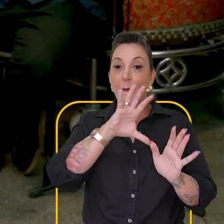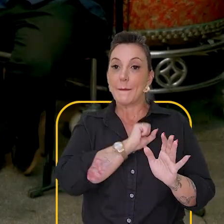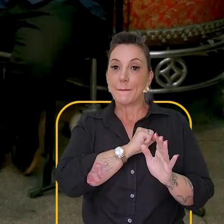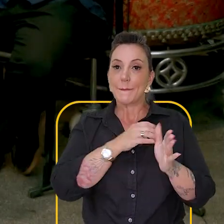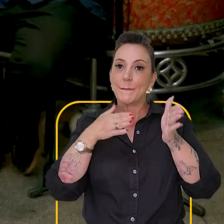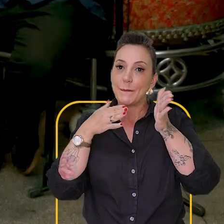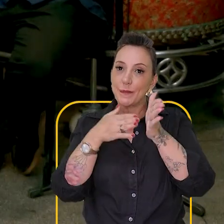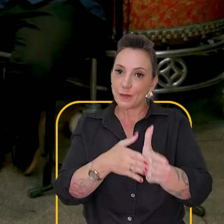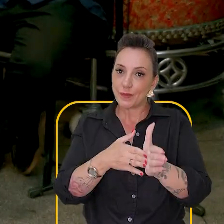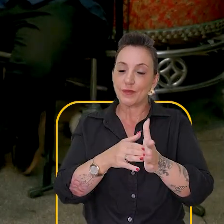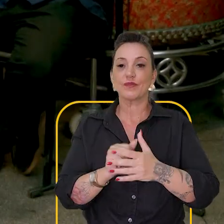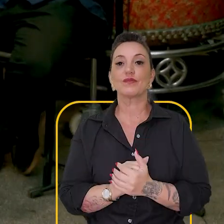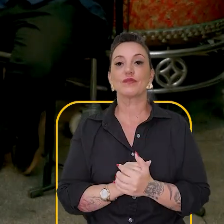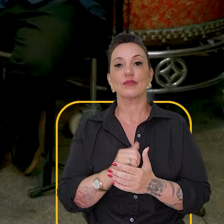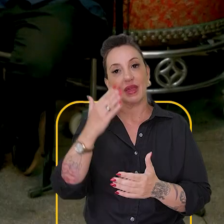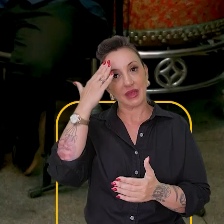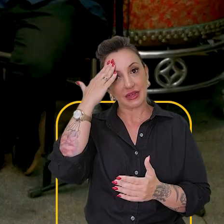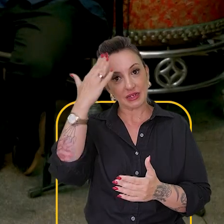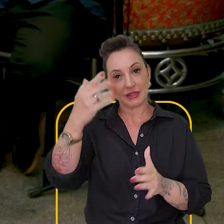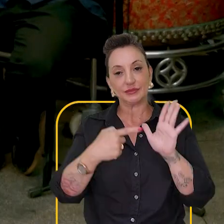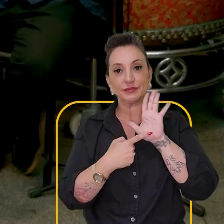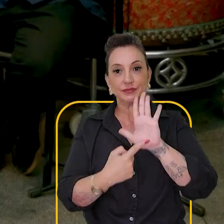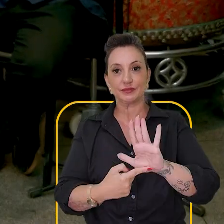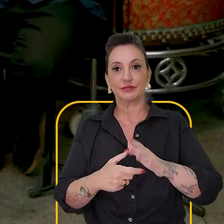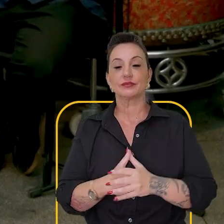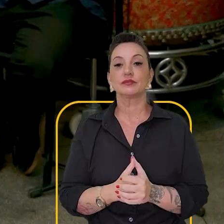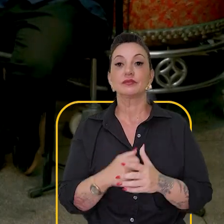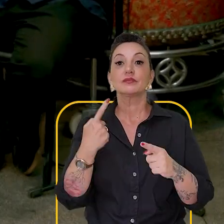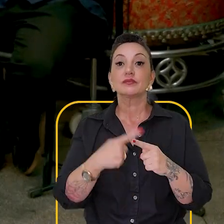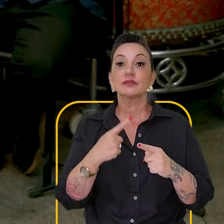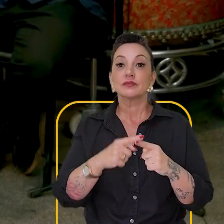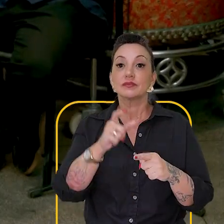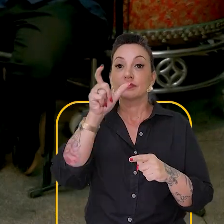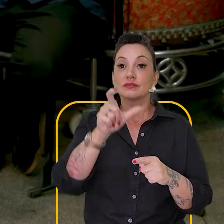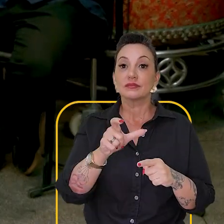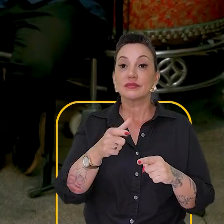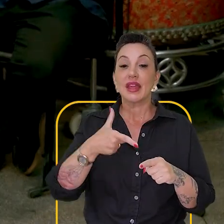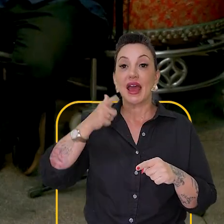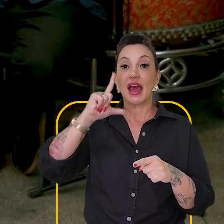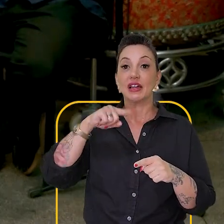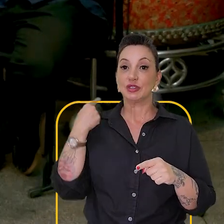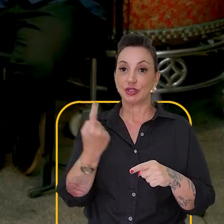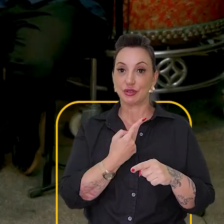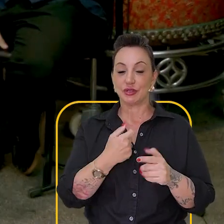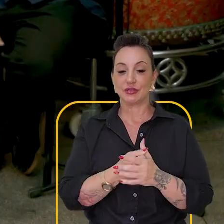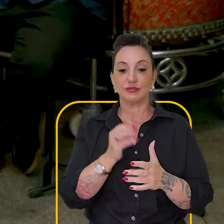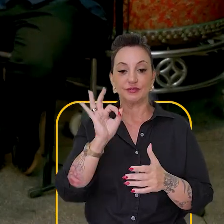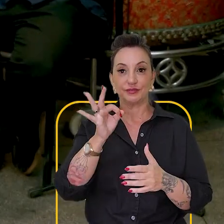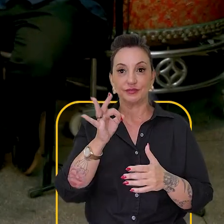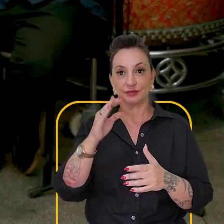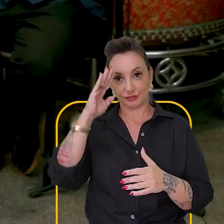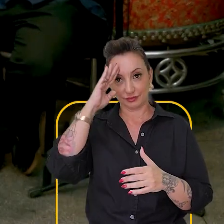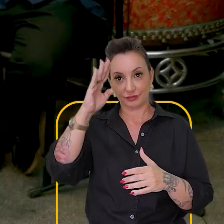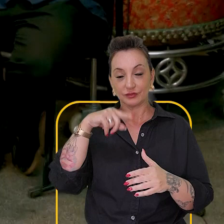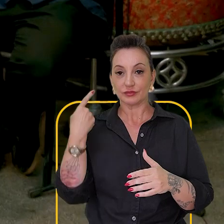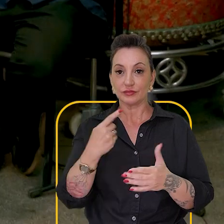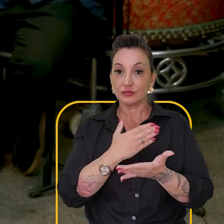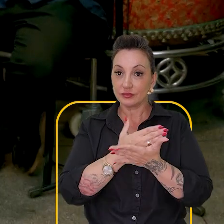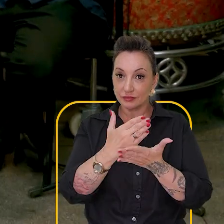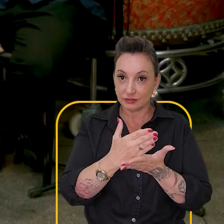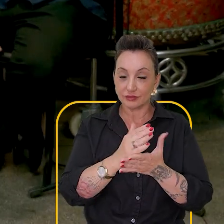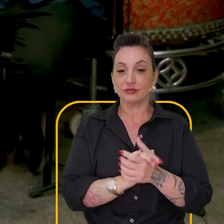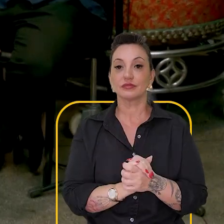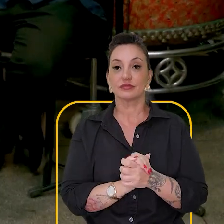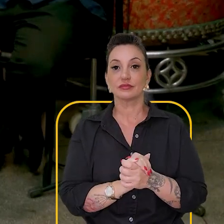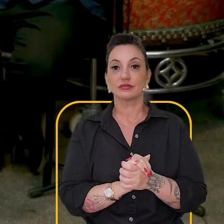essa ideia mesmo de manifestar amor filial manifestar gratidão por Quem veio